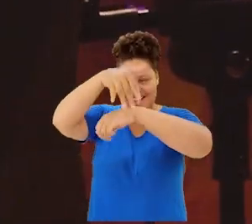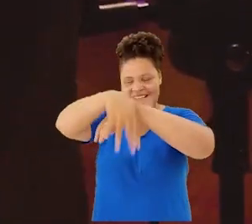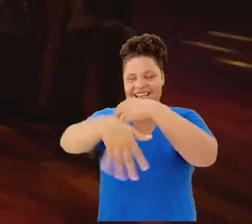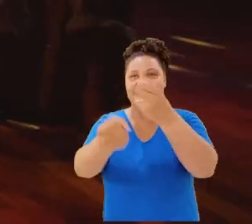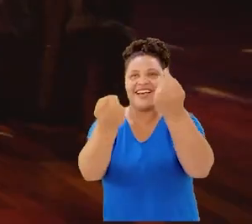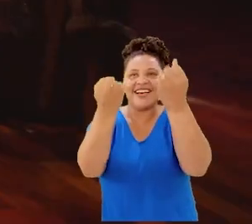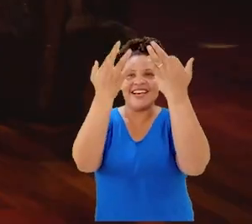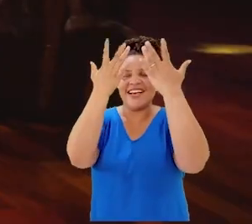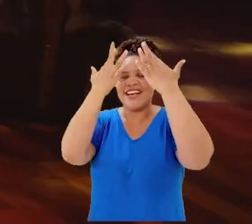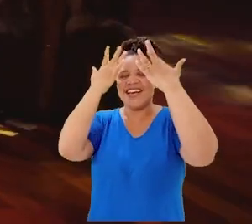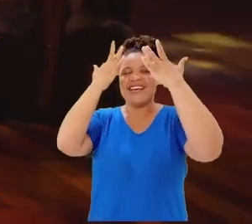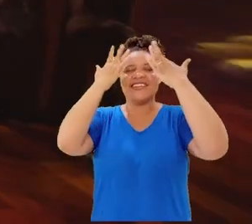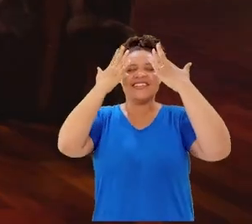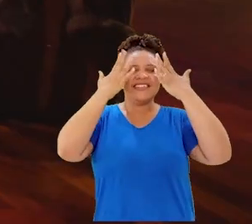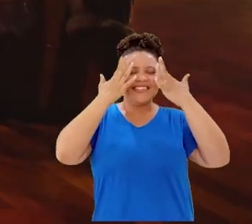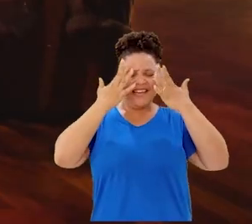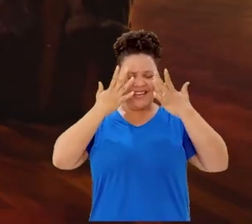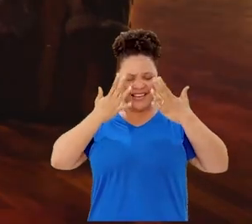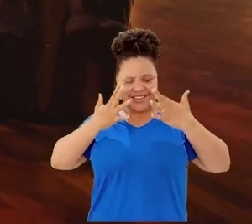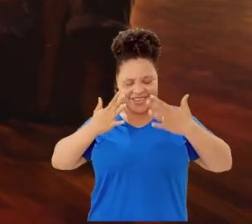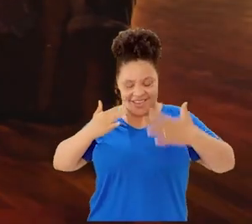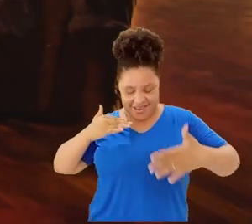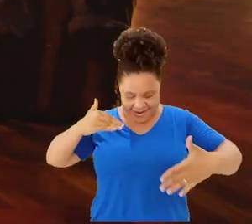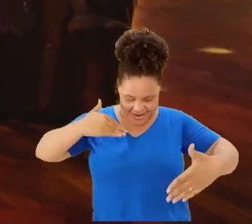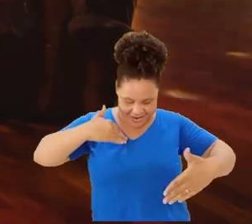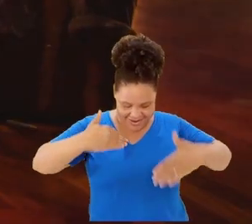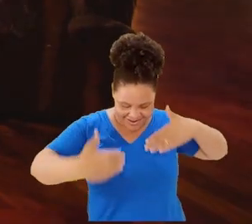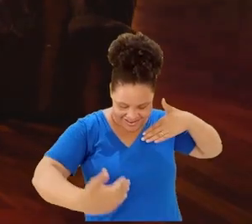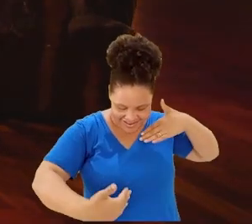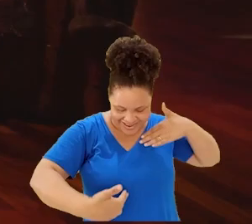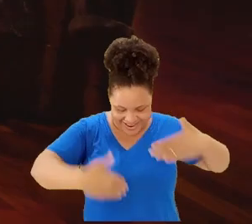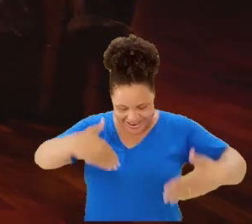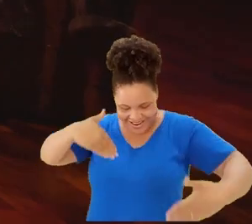cachoeira, quero ver meu corpo se